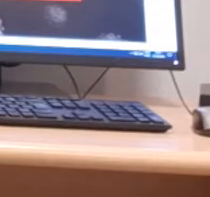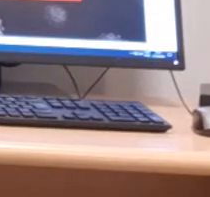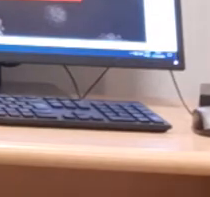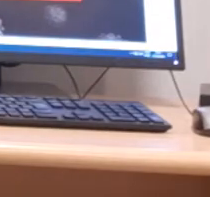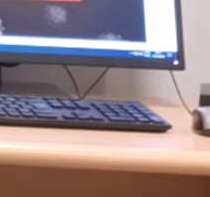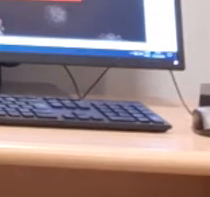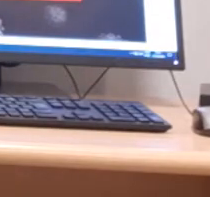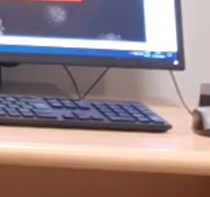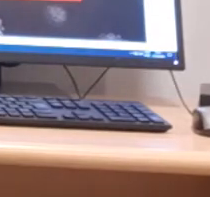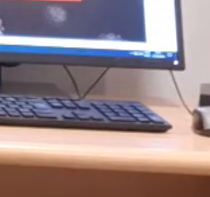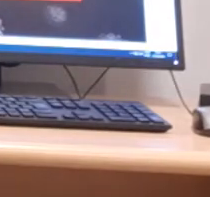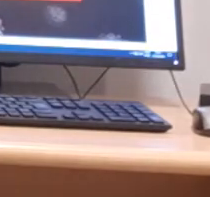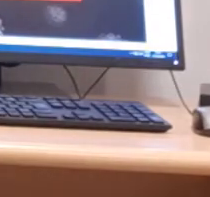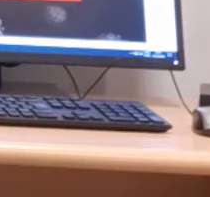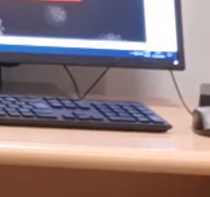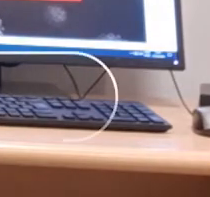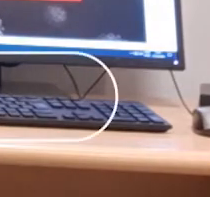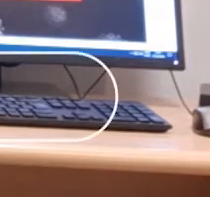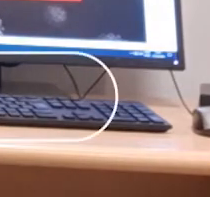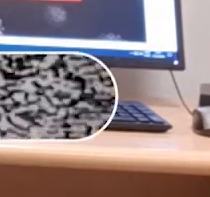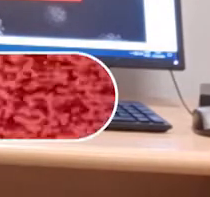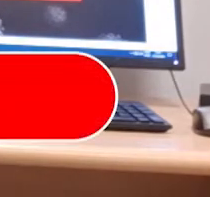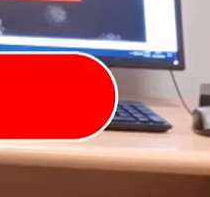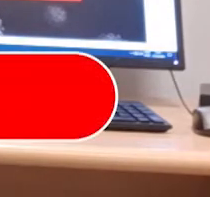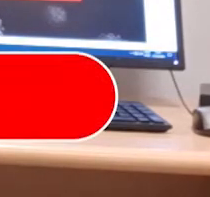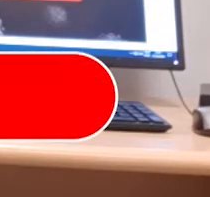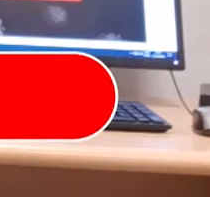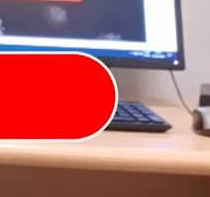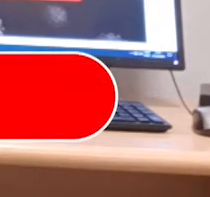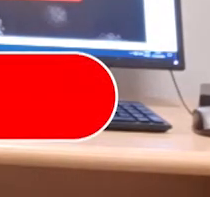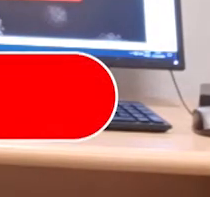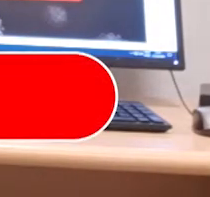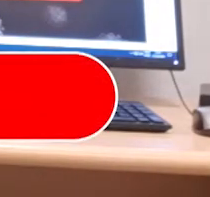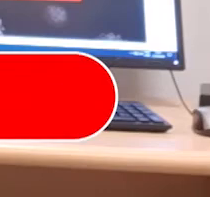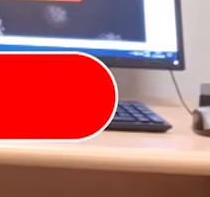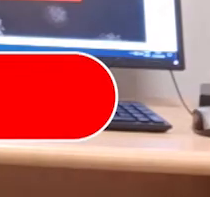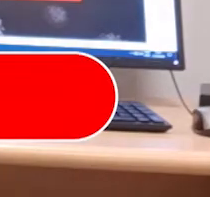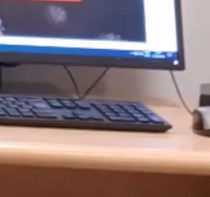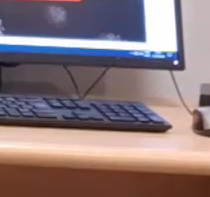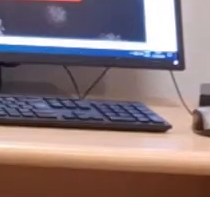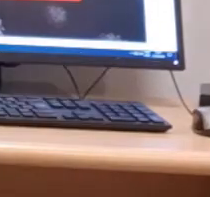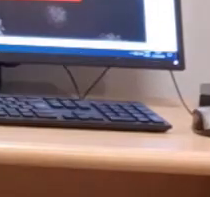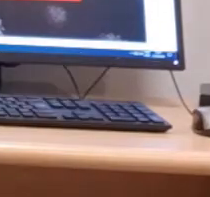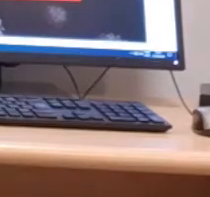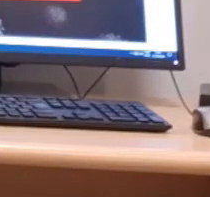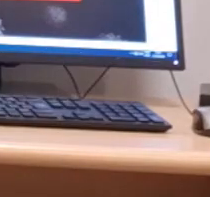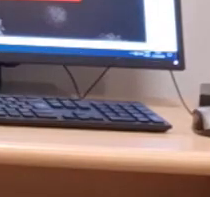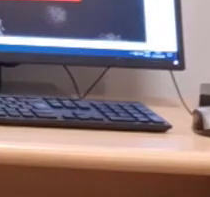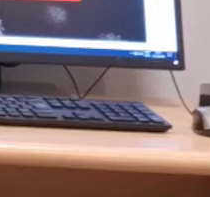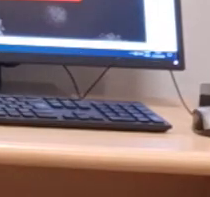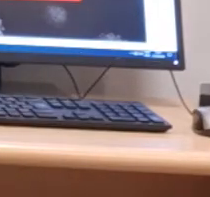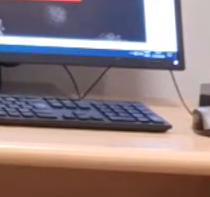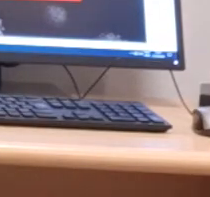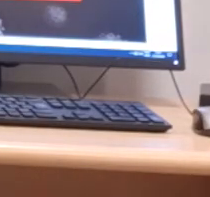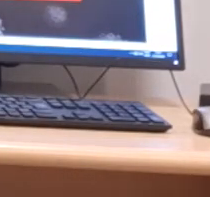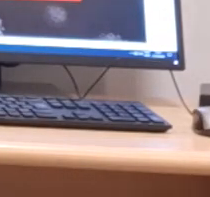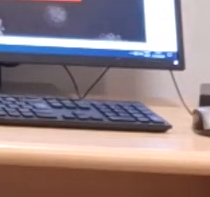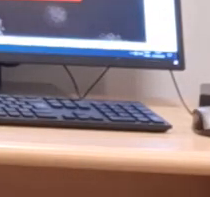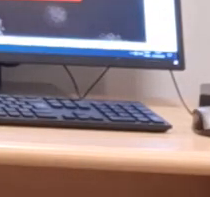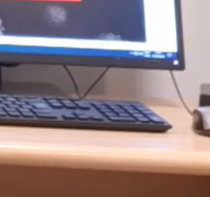ct.adm@campinas.sp.gov.br. A reunião completa você acompanha no YouTube da TV Câmara Campinas. Entre em contato com a gente no